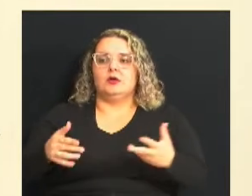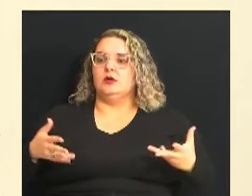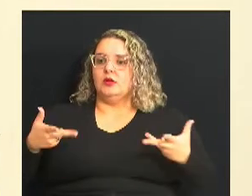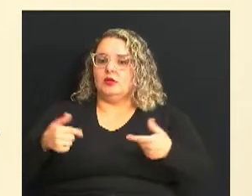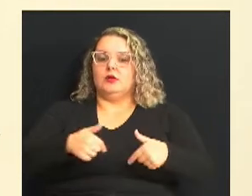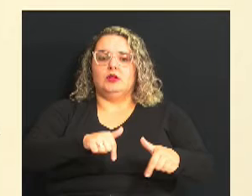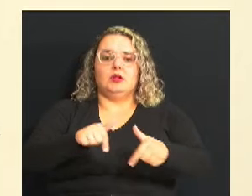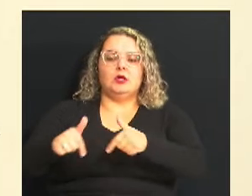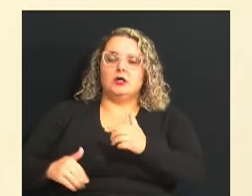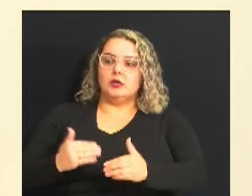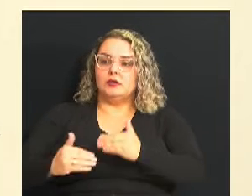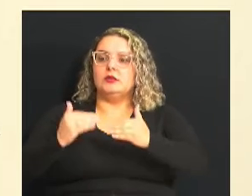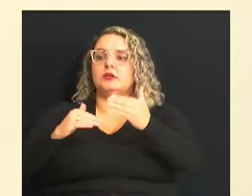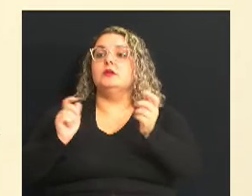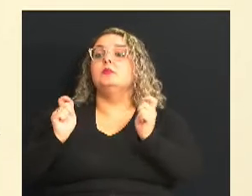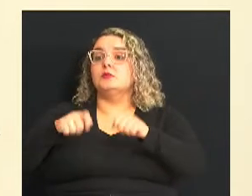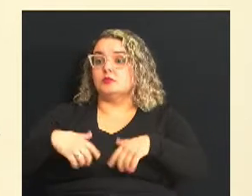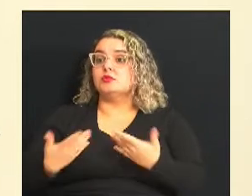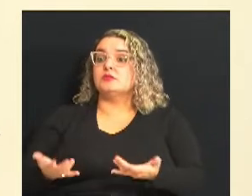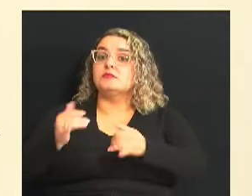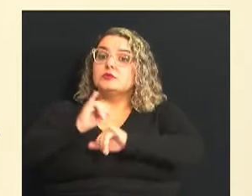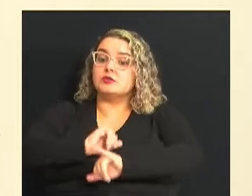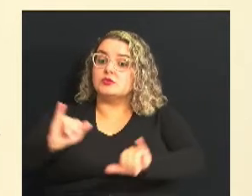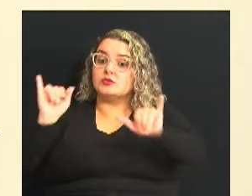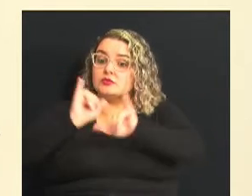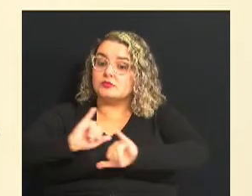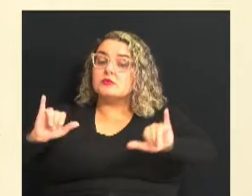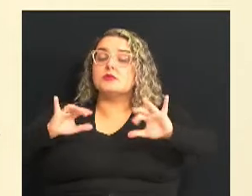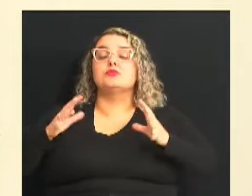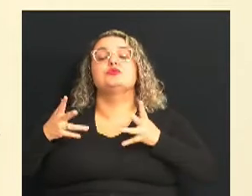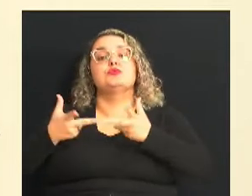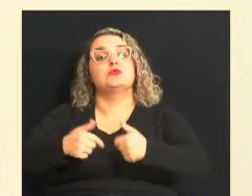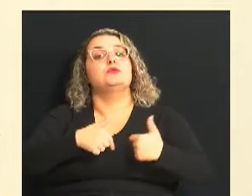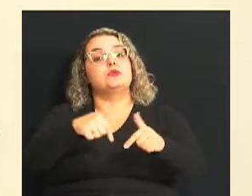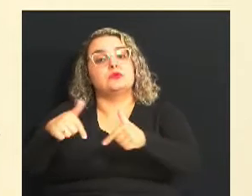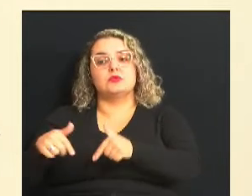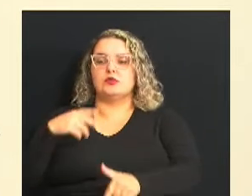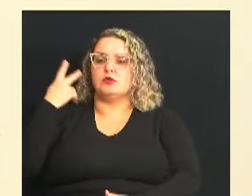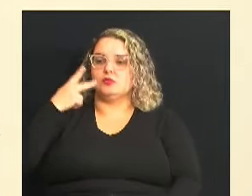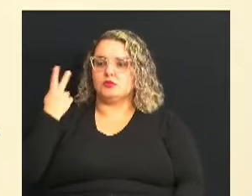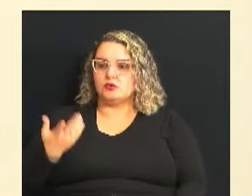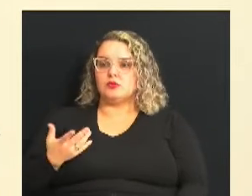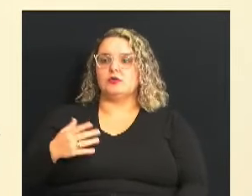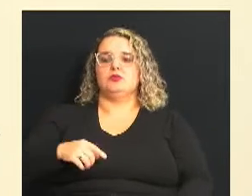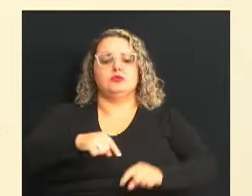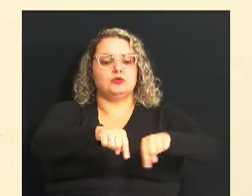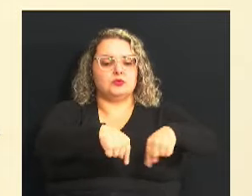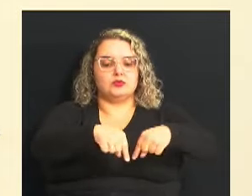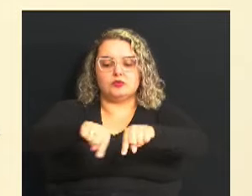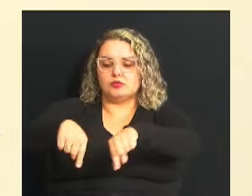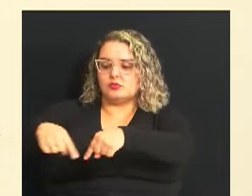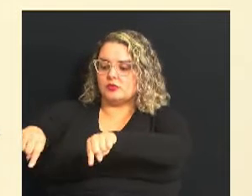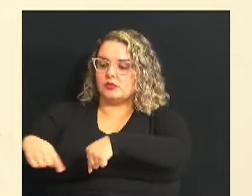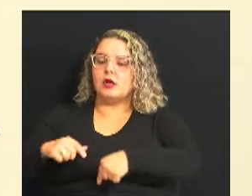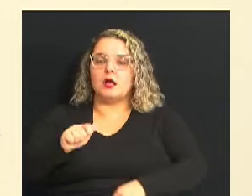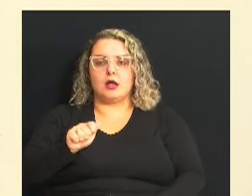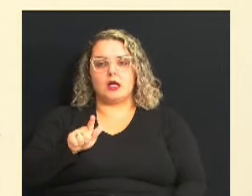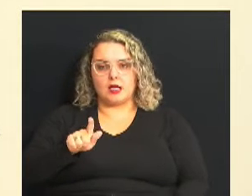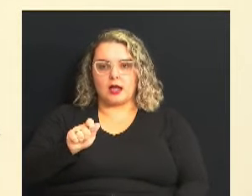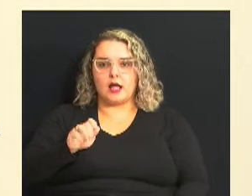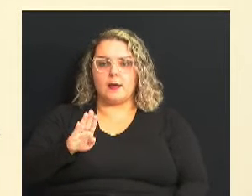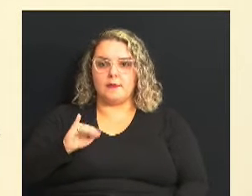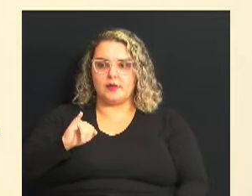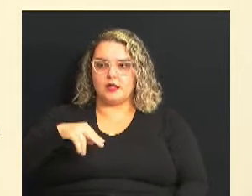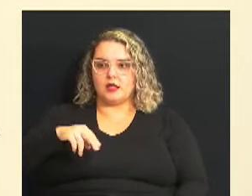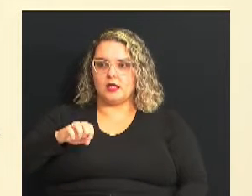você desenvolve e tornar possível a divulgação de todo esse trabalho dos vereadores, dos seus gabinetes e de todo o corpo da Câmara